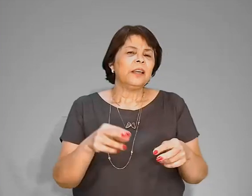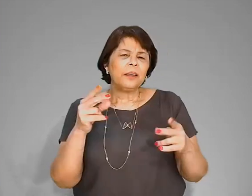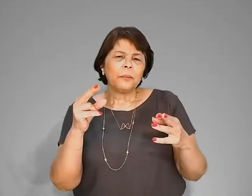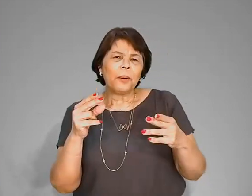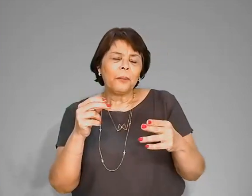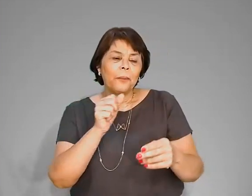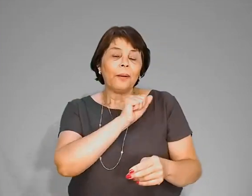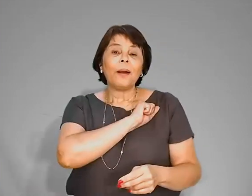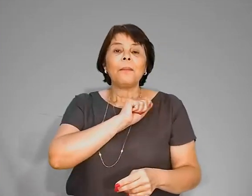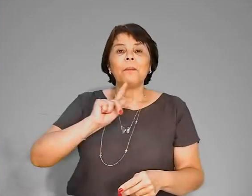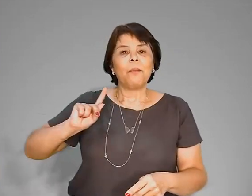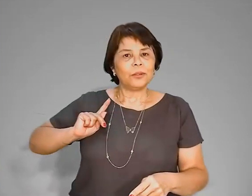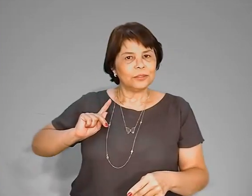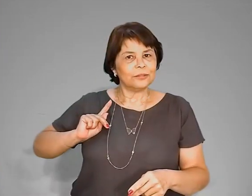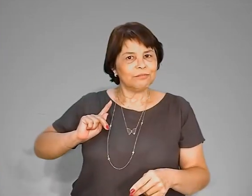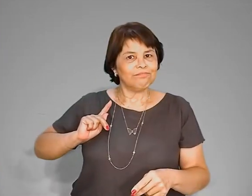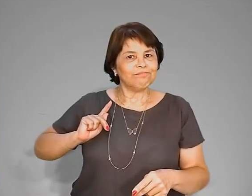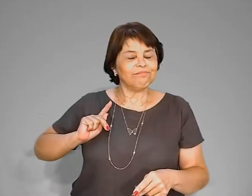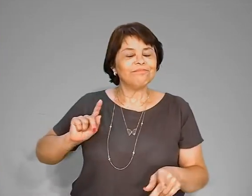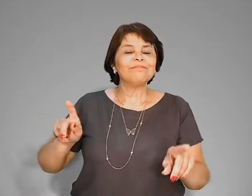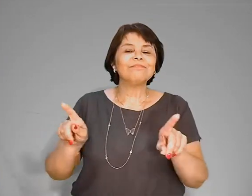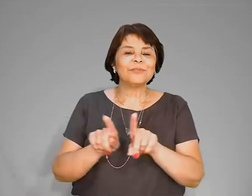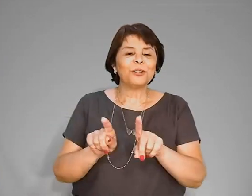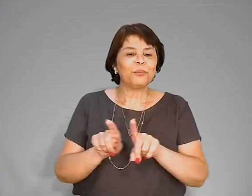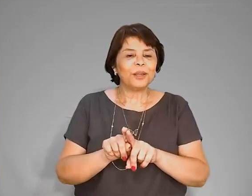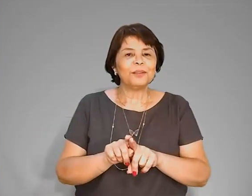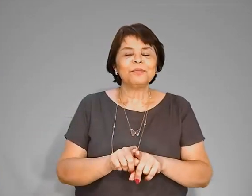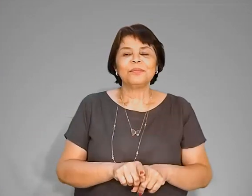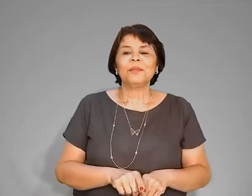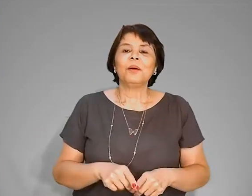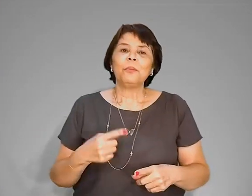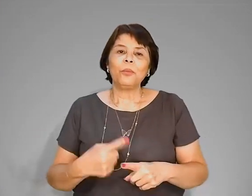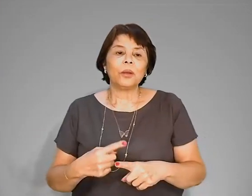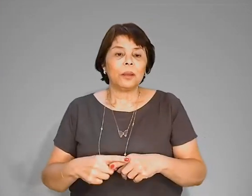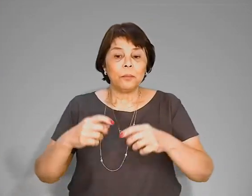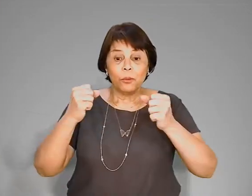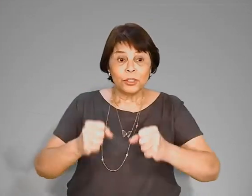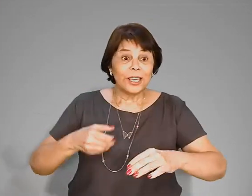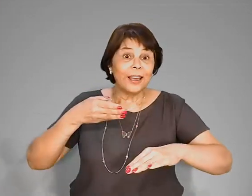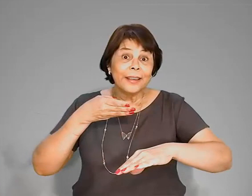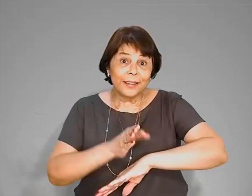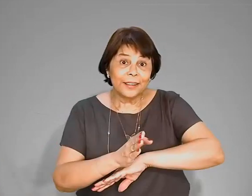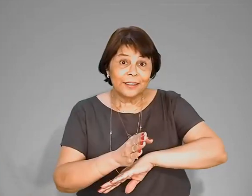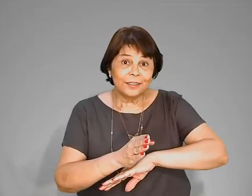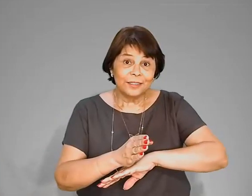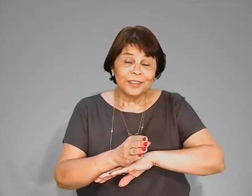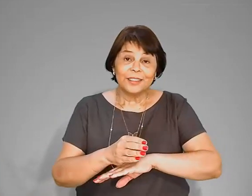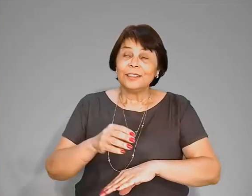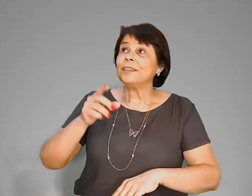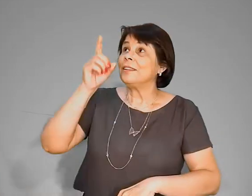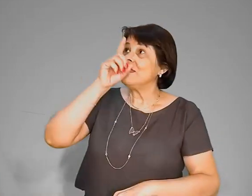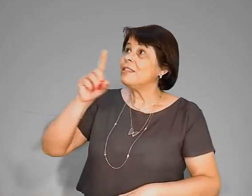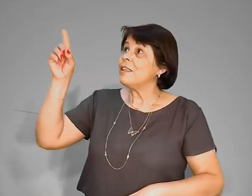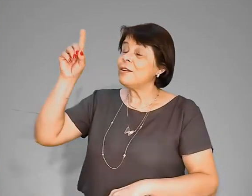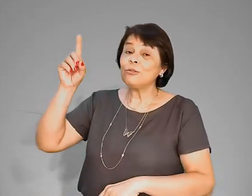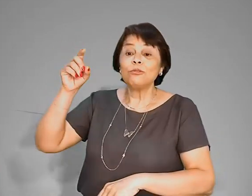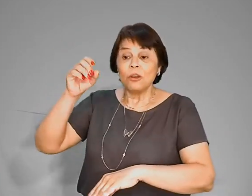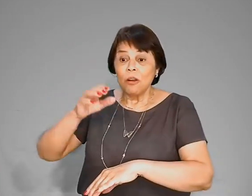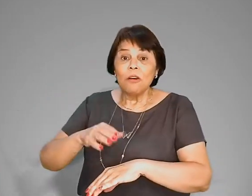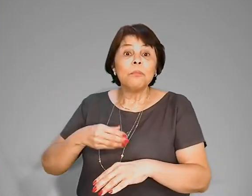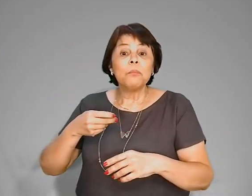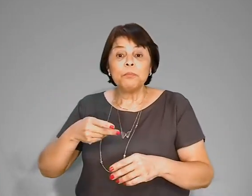visão super e penetra tranquilamente por chamado de Deus, por vocação de Deus em